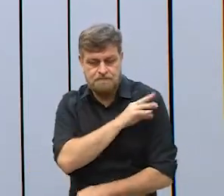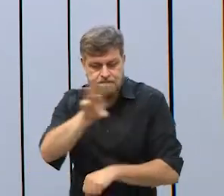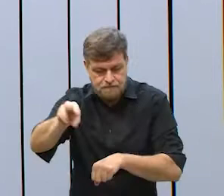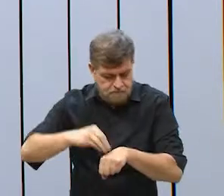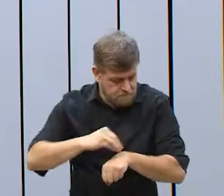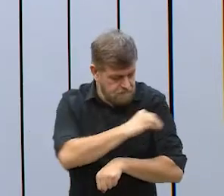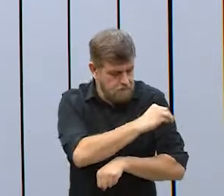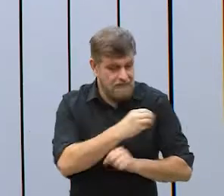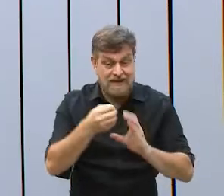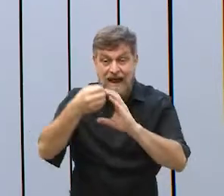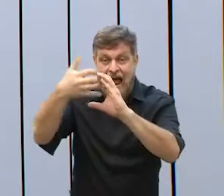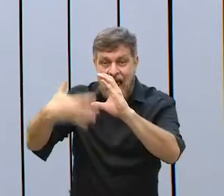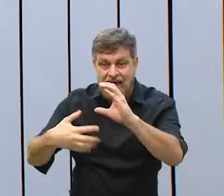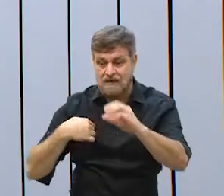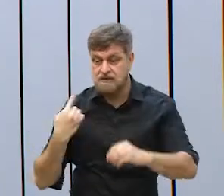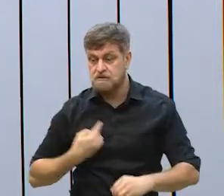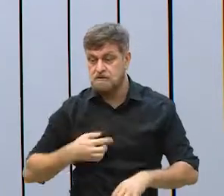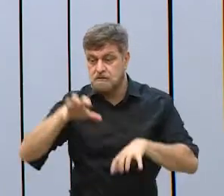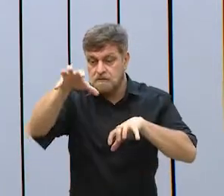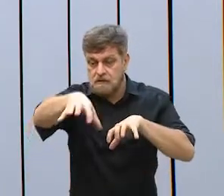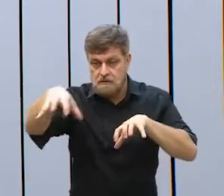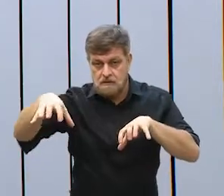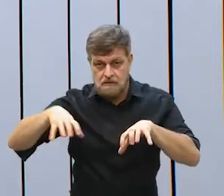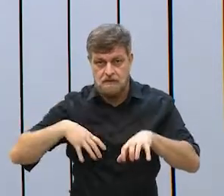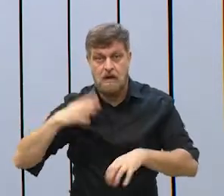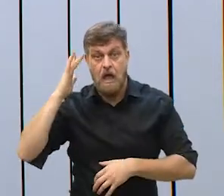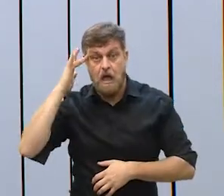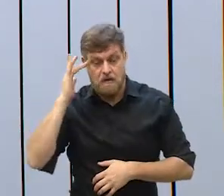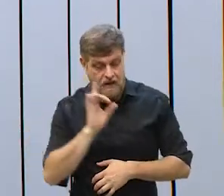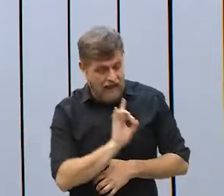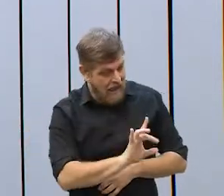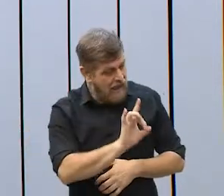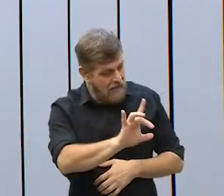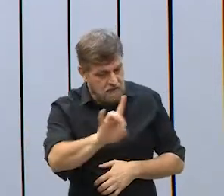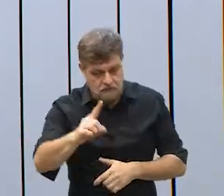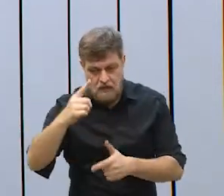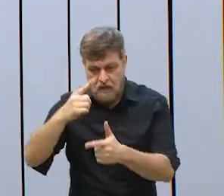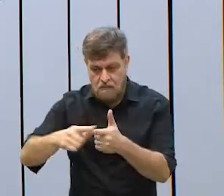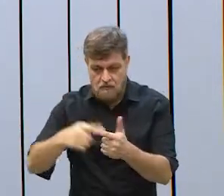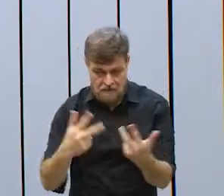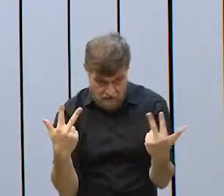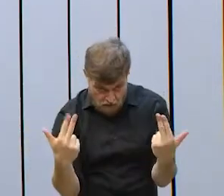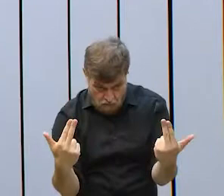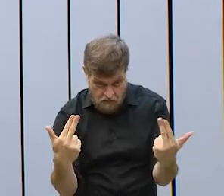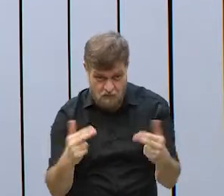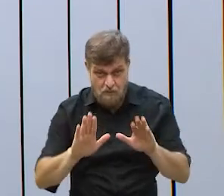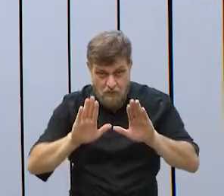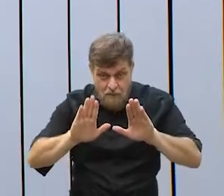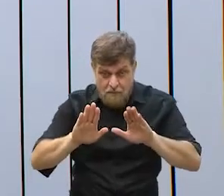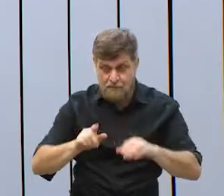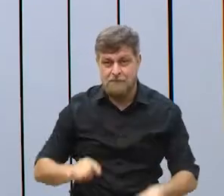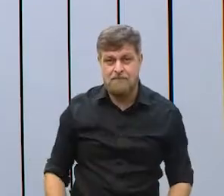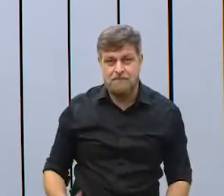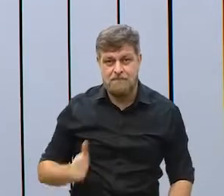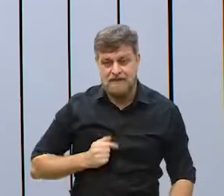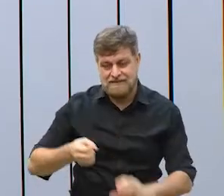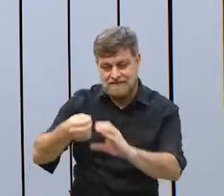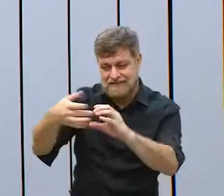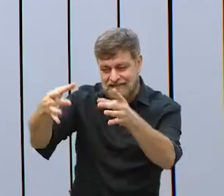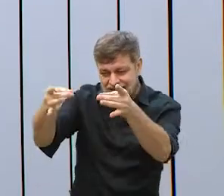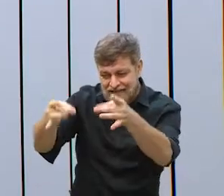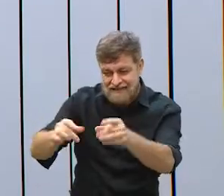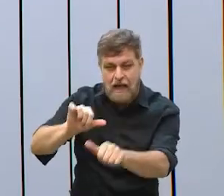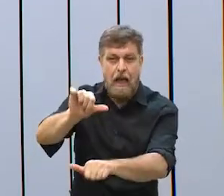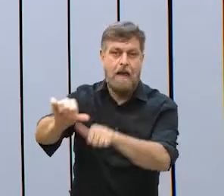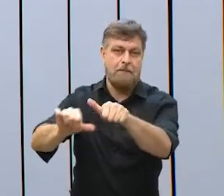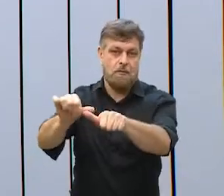essas características dos nossos distritos. Eu acho que aqueles também têm. Às vezes o problema é igual, mas as peculiaridades ali